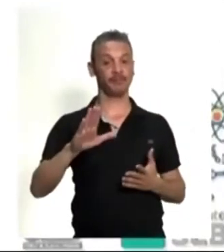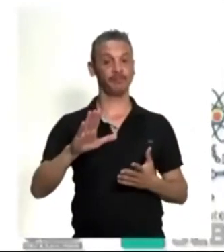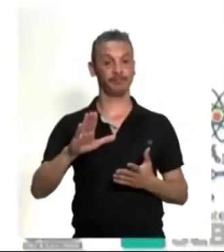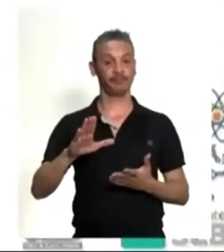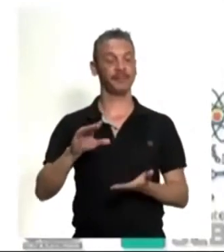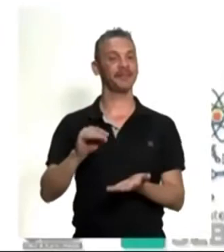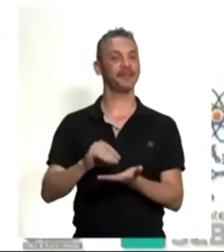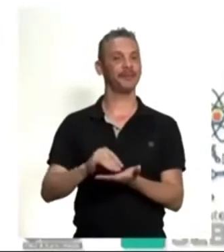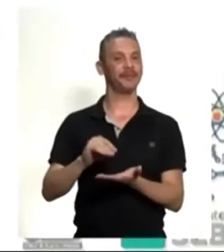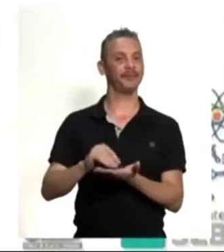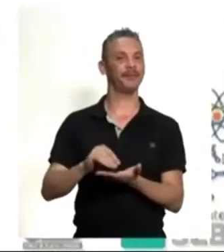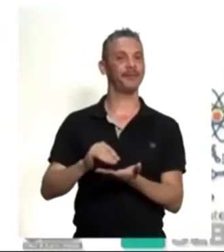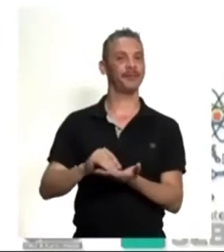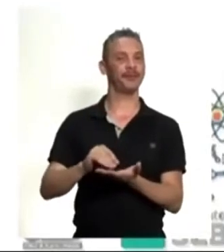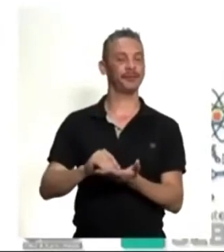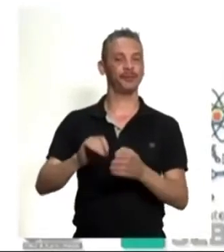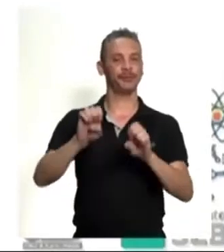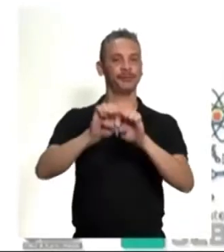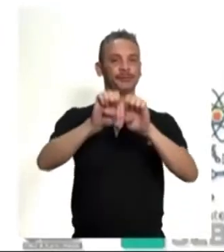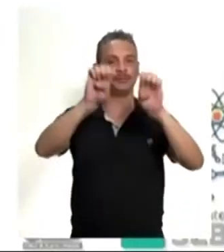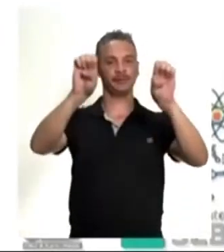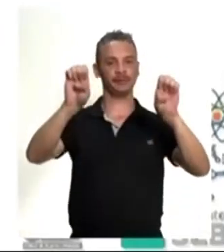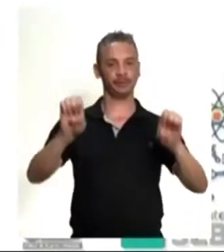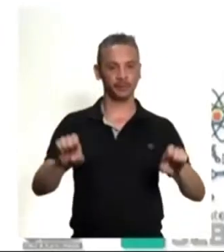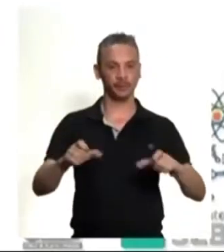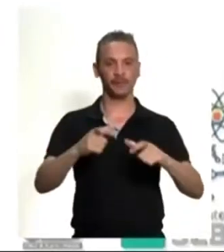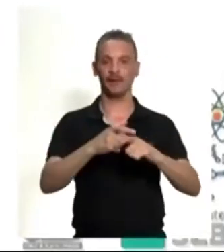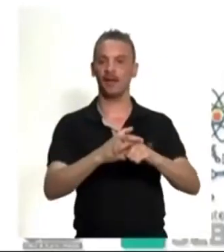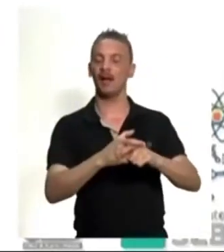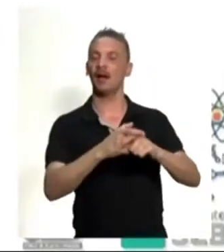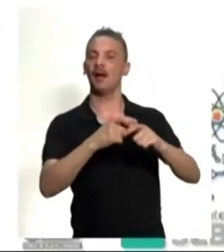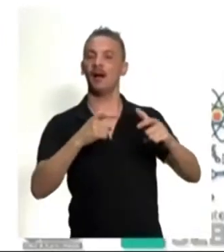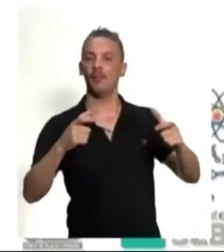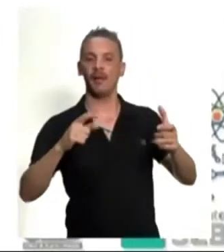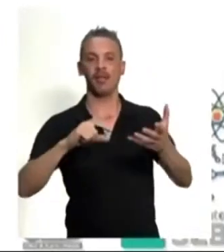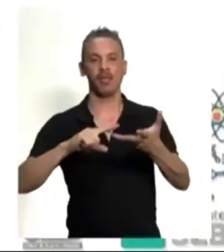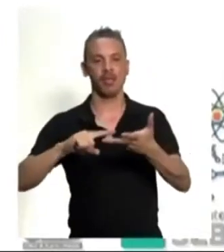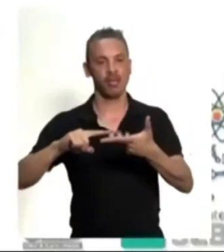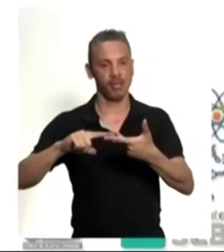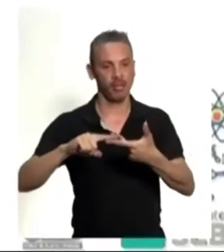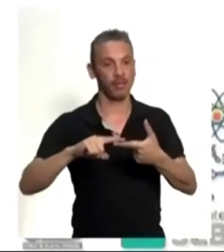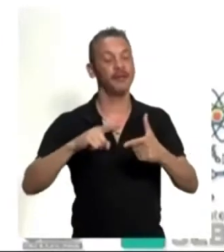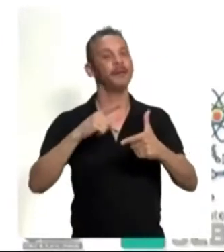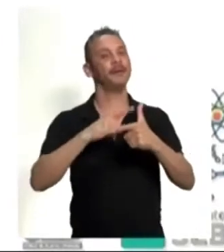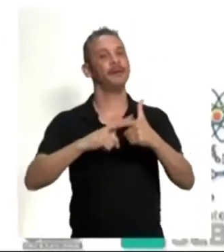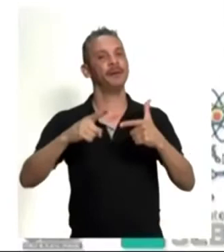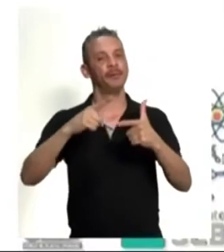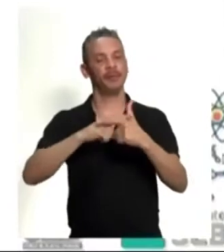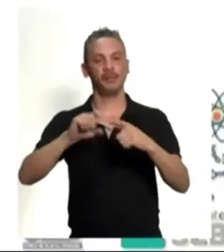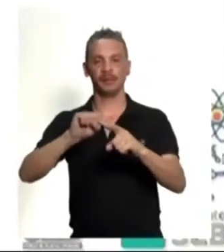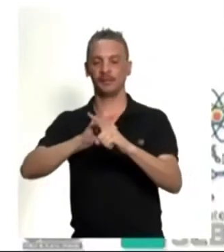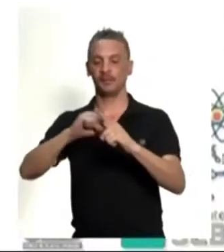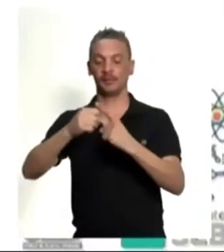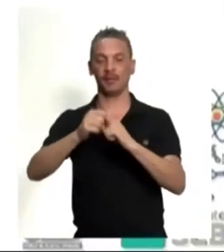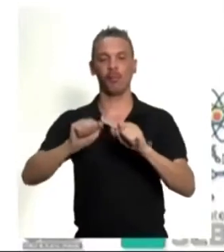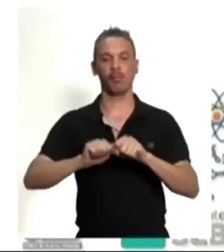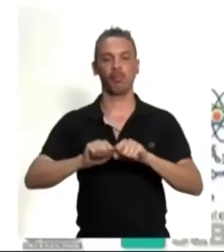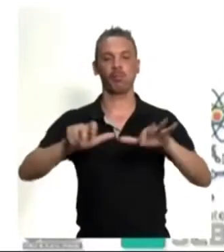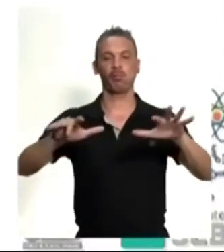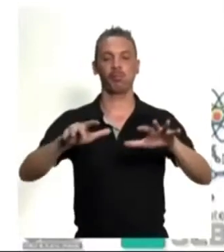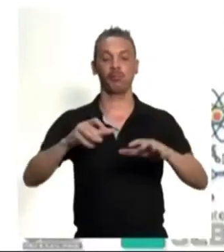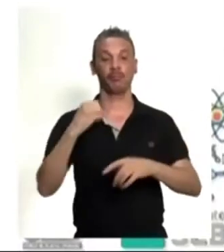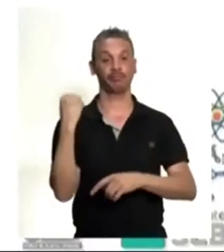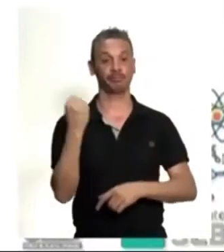geral, não houve ampliação nem melhoria da infraestrutura urbana, o que desencadeou graves